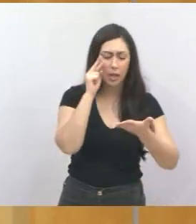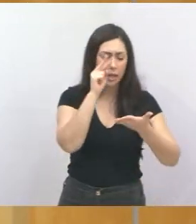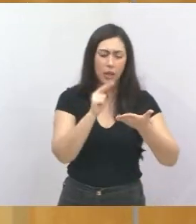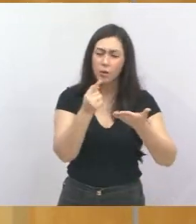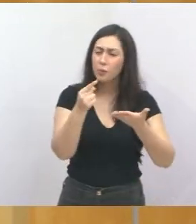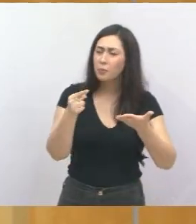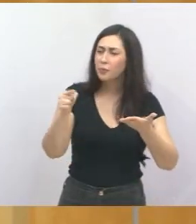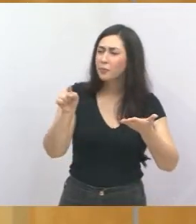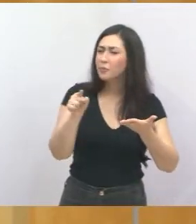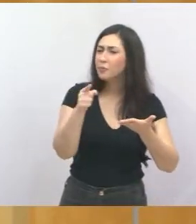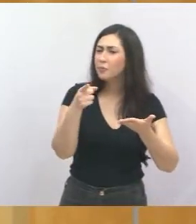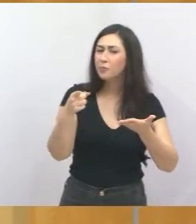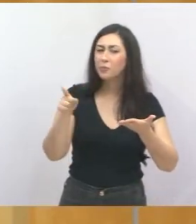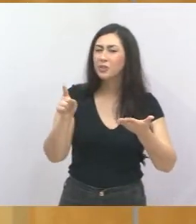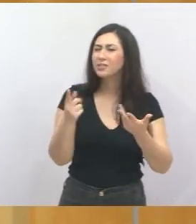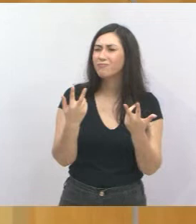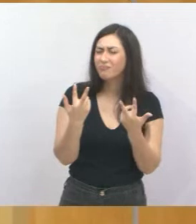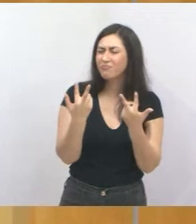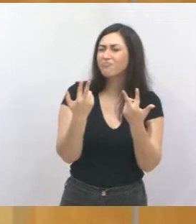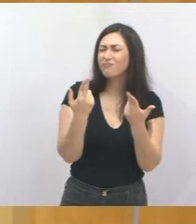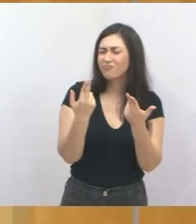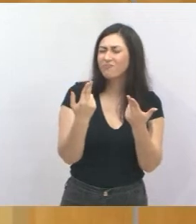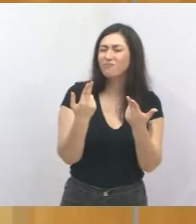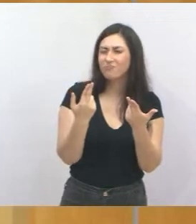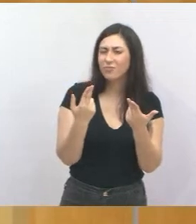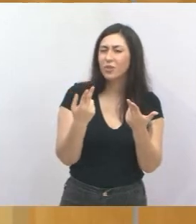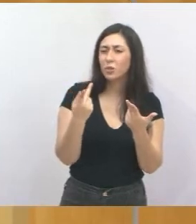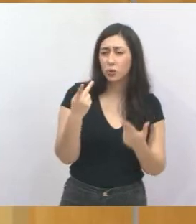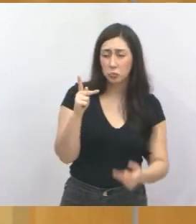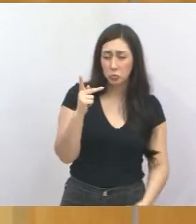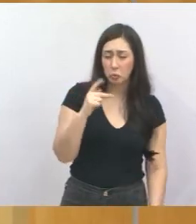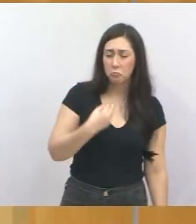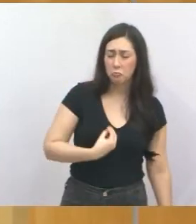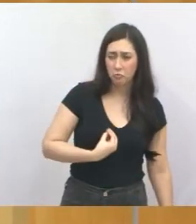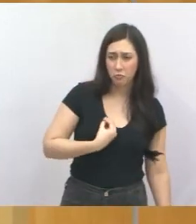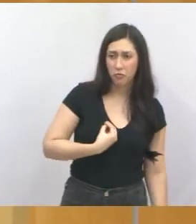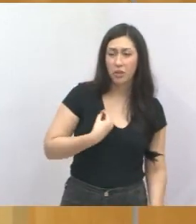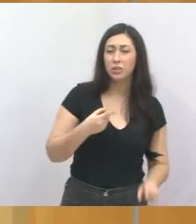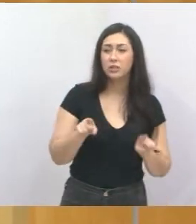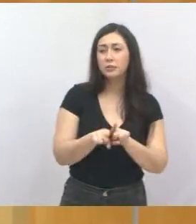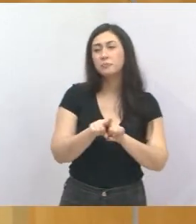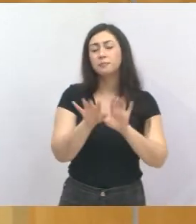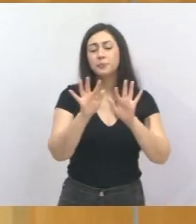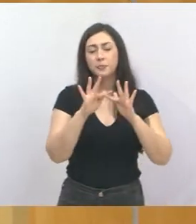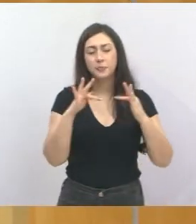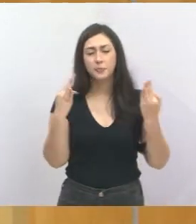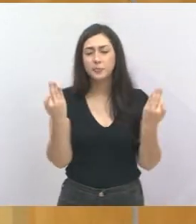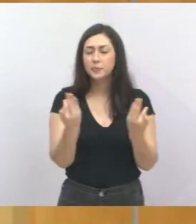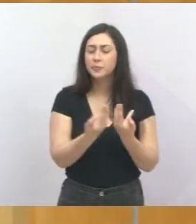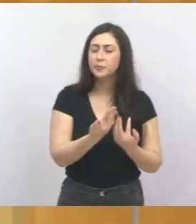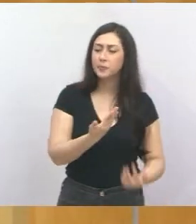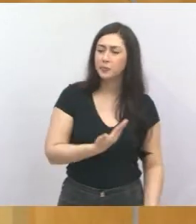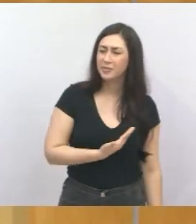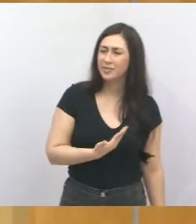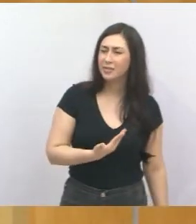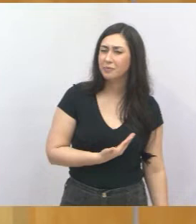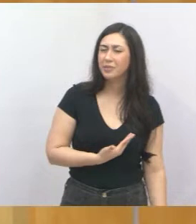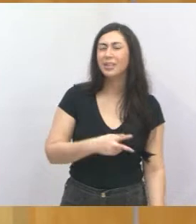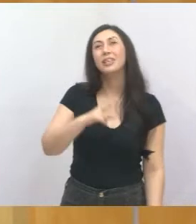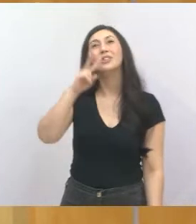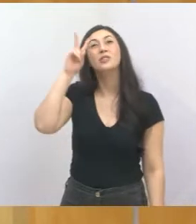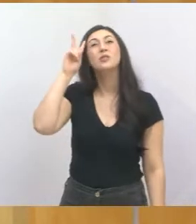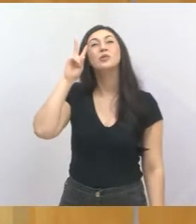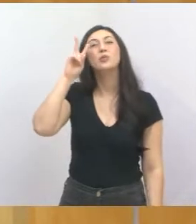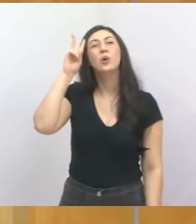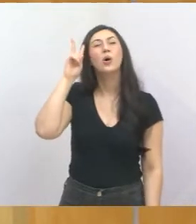música que tem tudo a ver com aquilo que vocês viveram, né? Os demais familiares, os amigos. Quantas